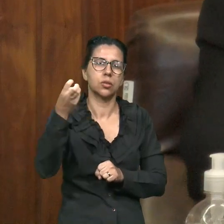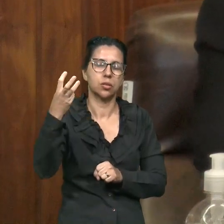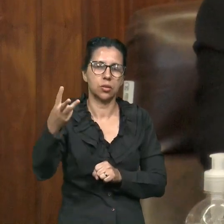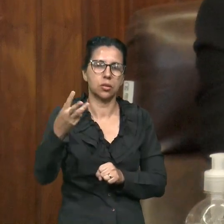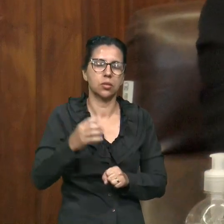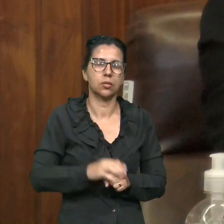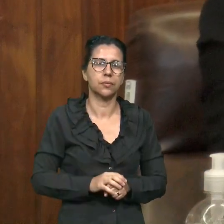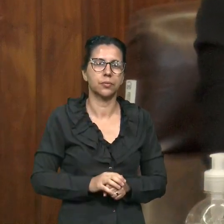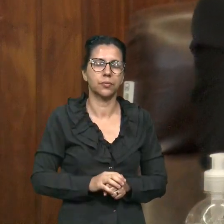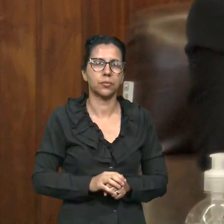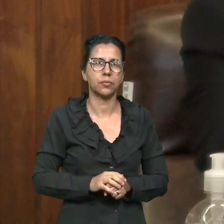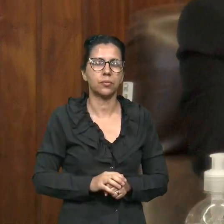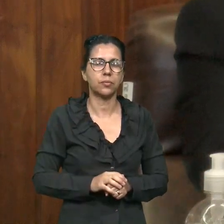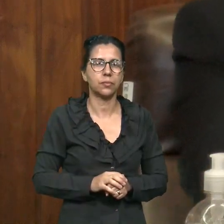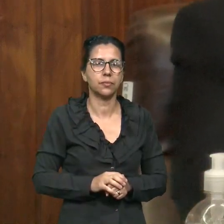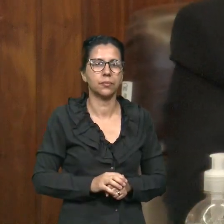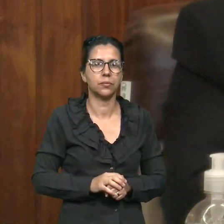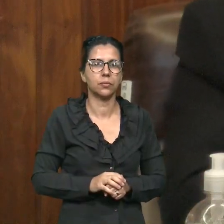R$ 63.260,69.